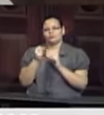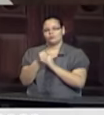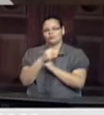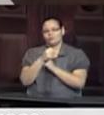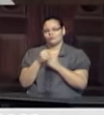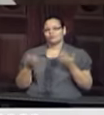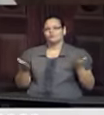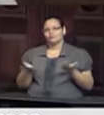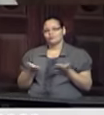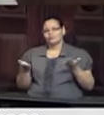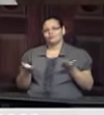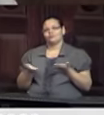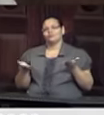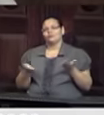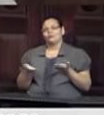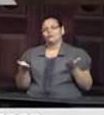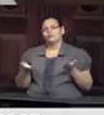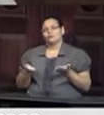hoje